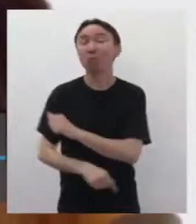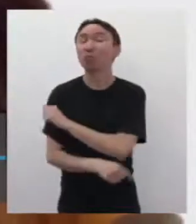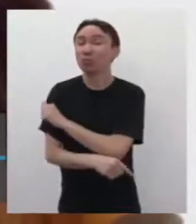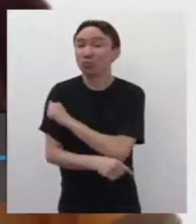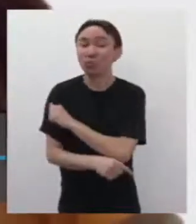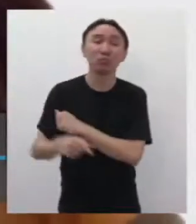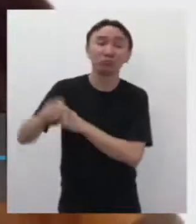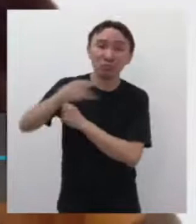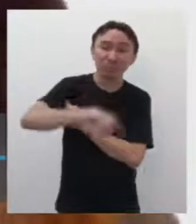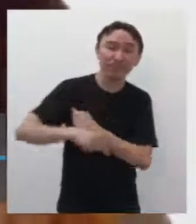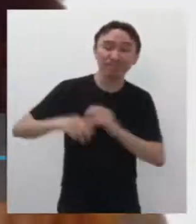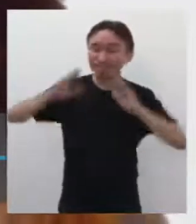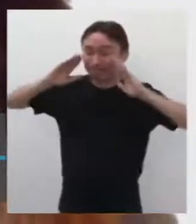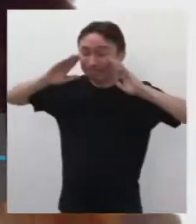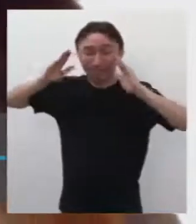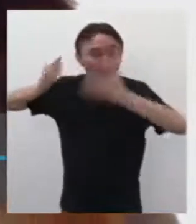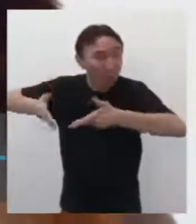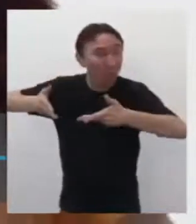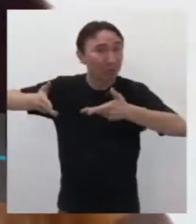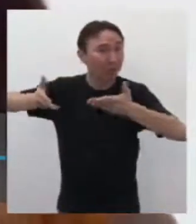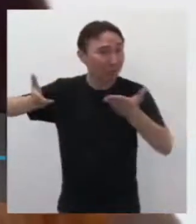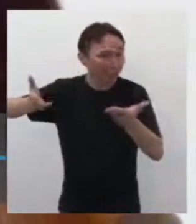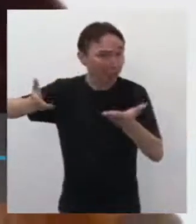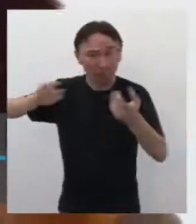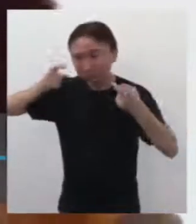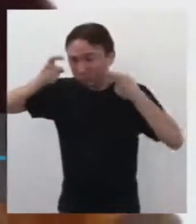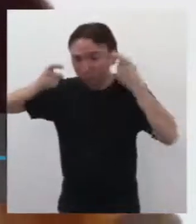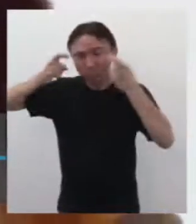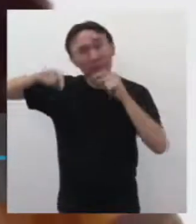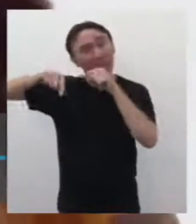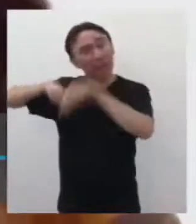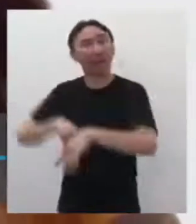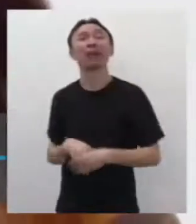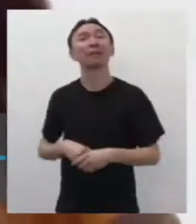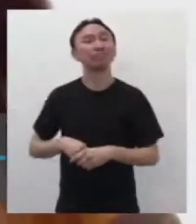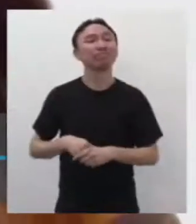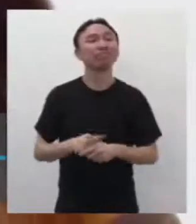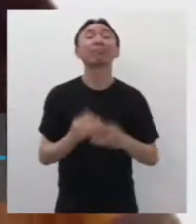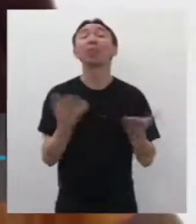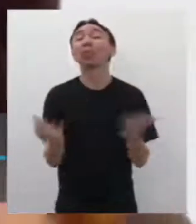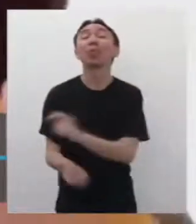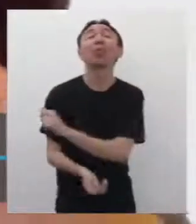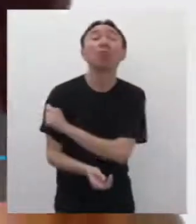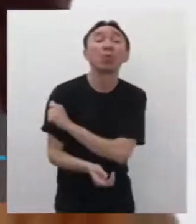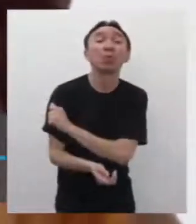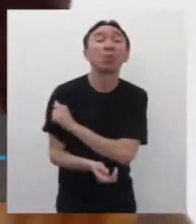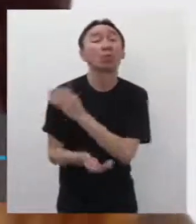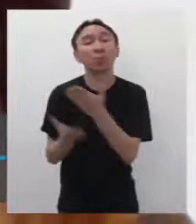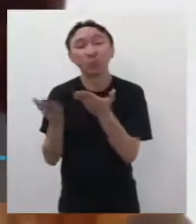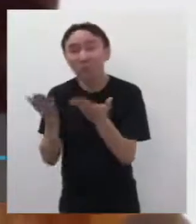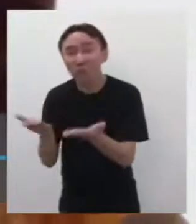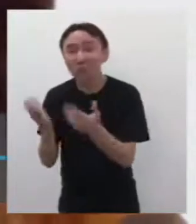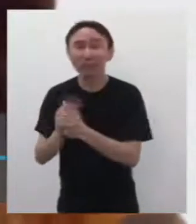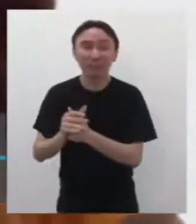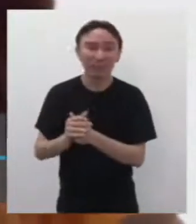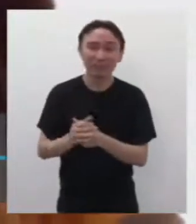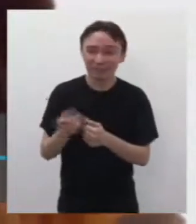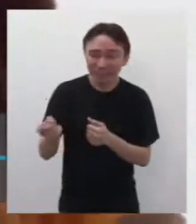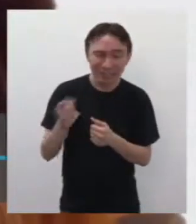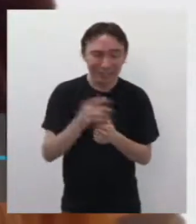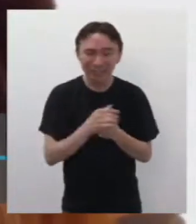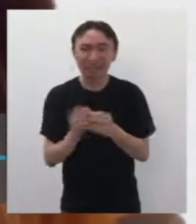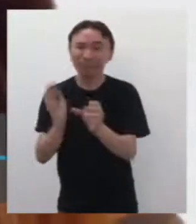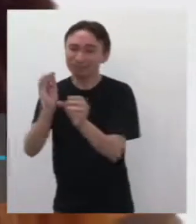né? Então, para esse aluno que você vê, você como professor vê, que está preocupado com o